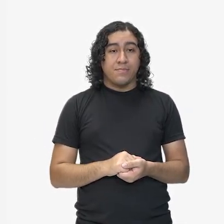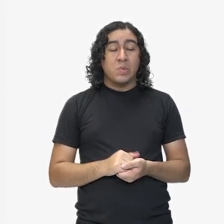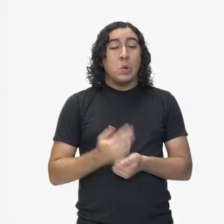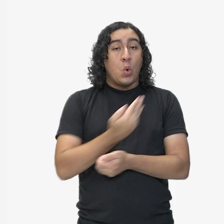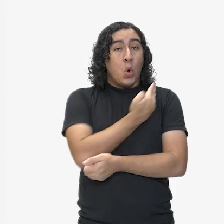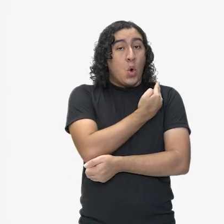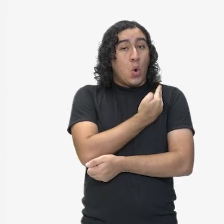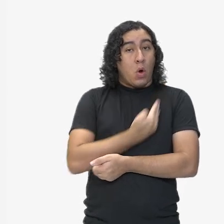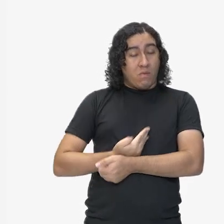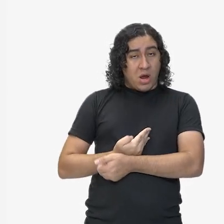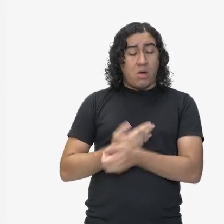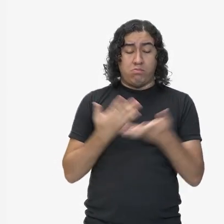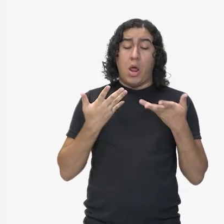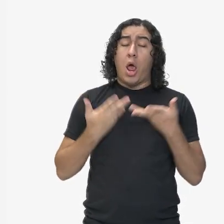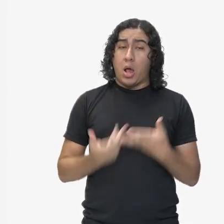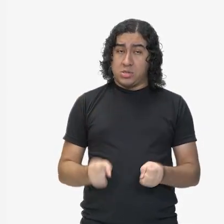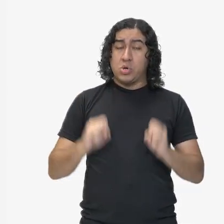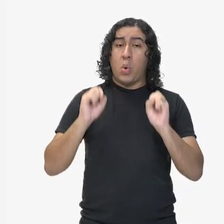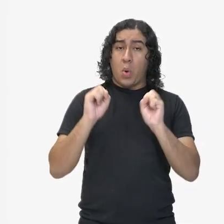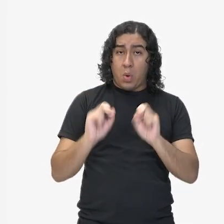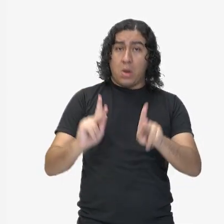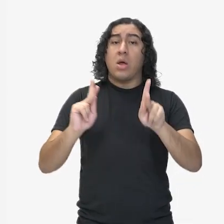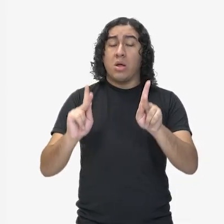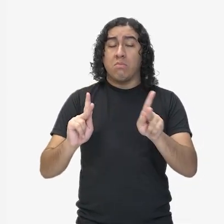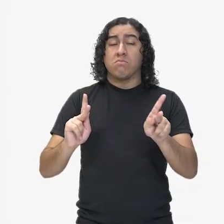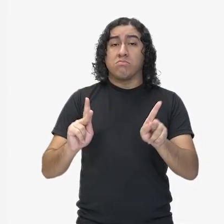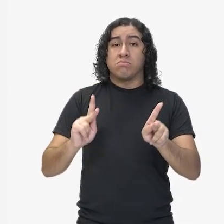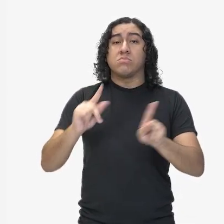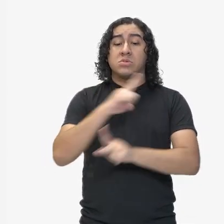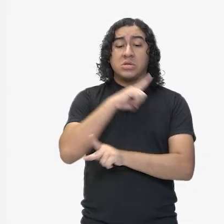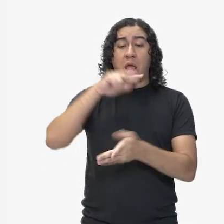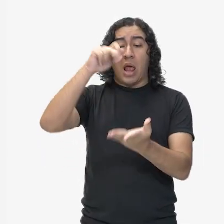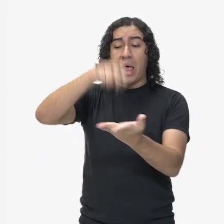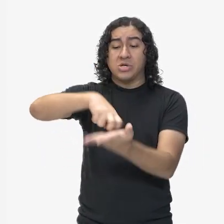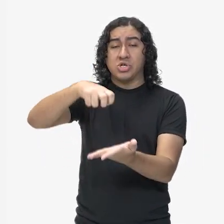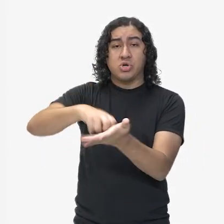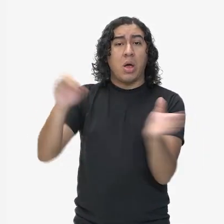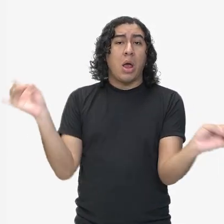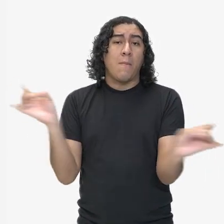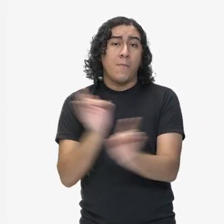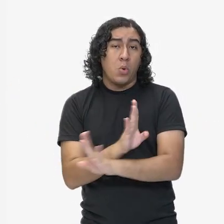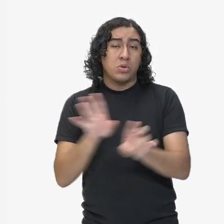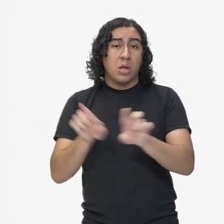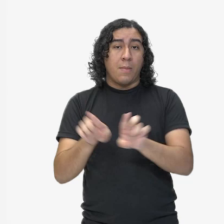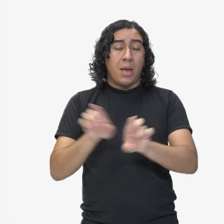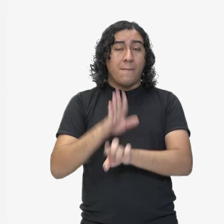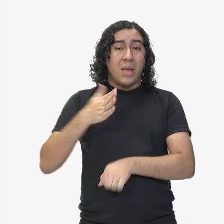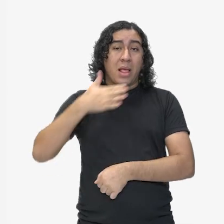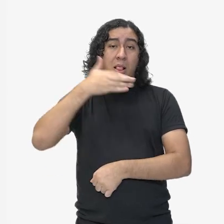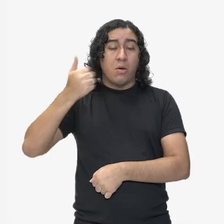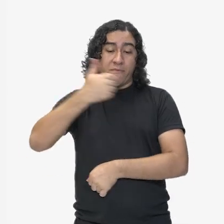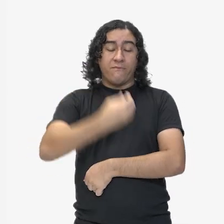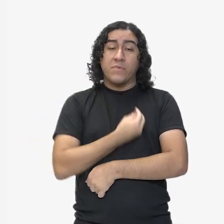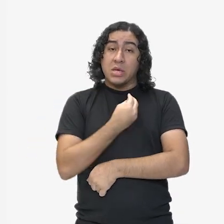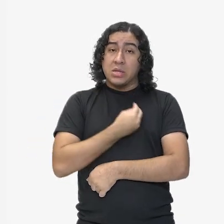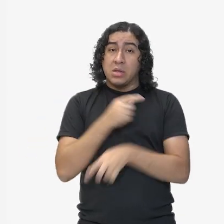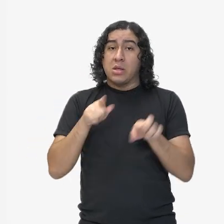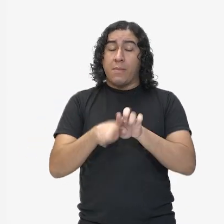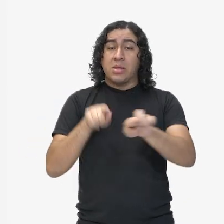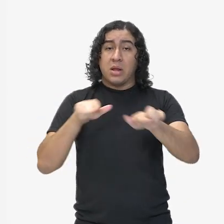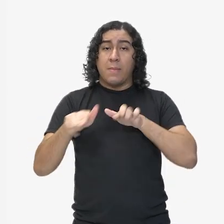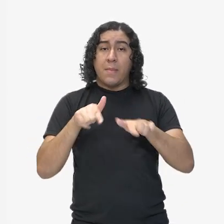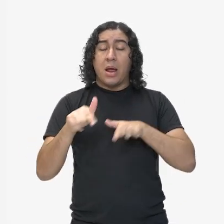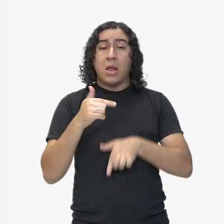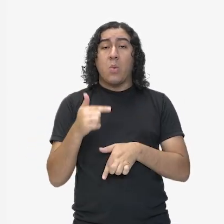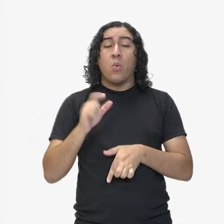demandas dos marinheiros, prometendo acabar com os castigos físicos e melhorar as condições de vida e trabalho, e